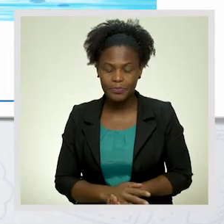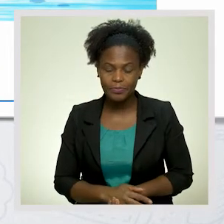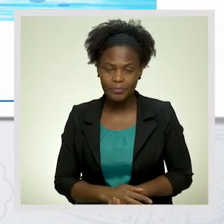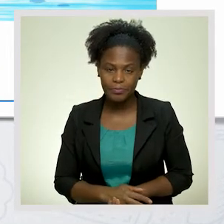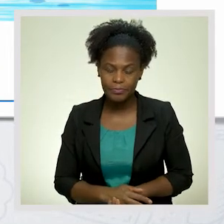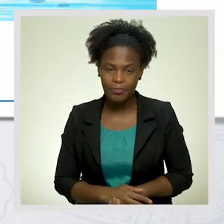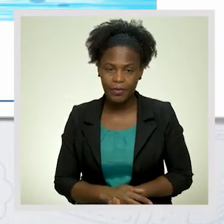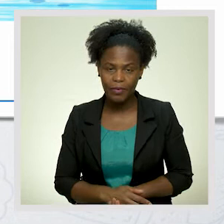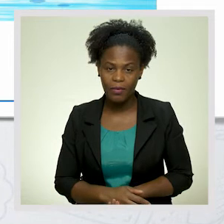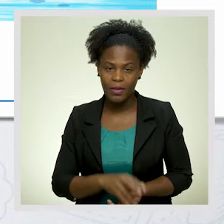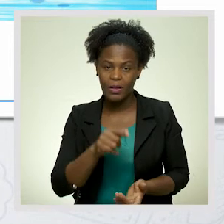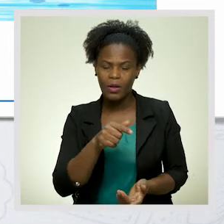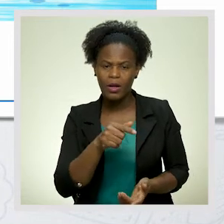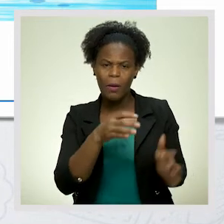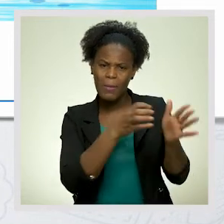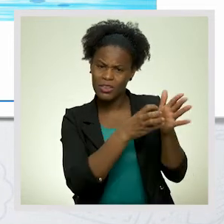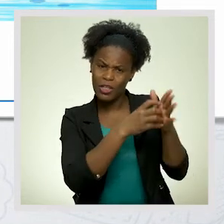Observem as figuras.